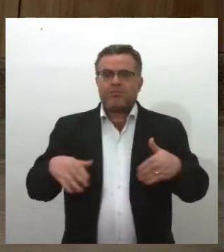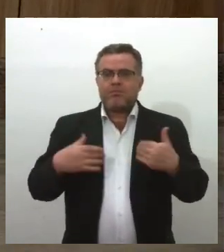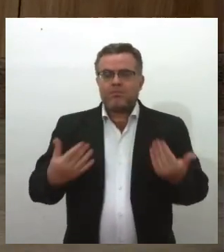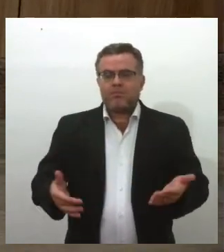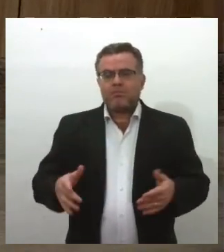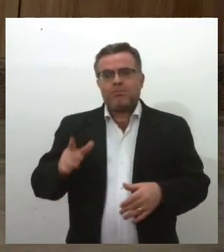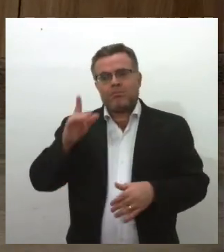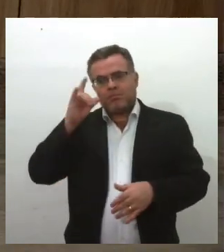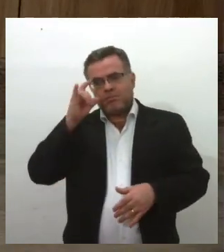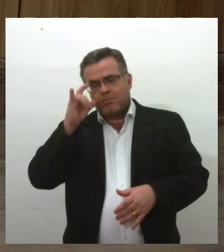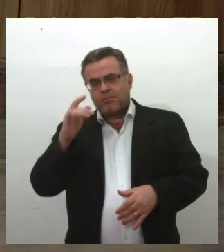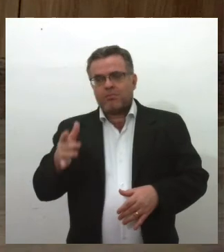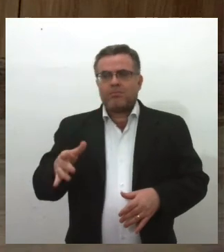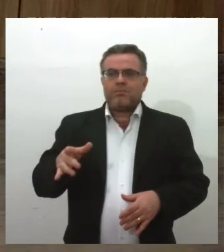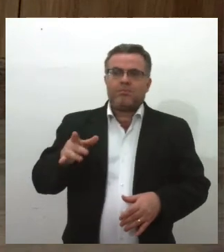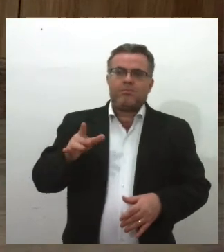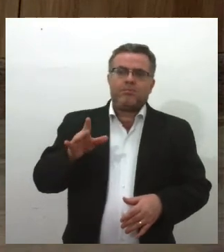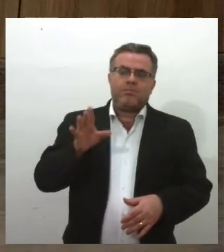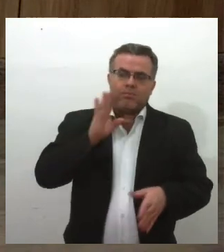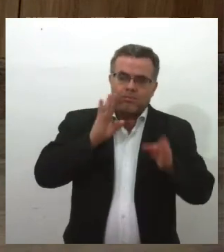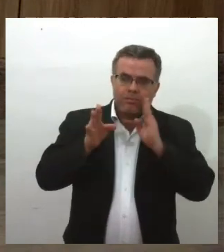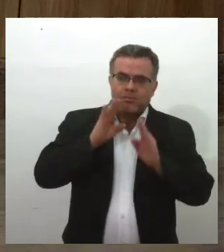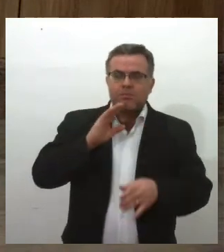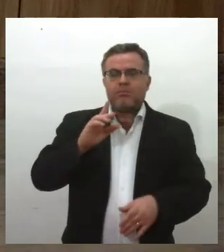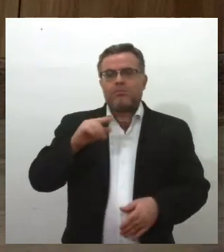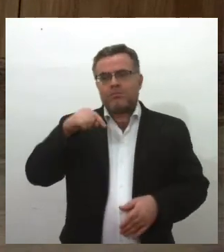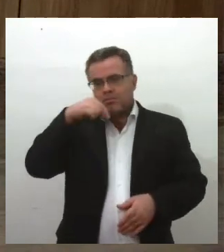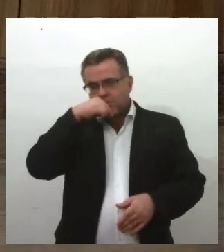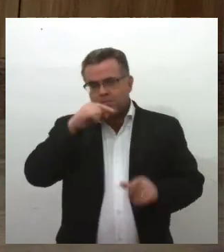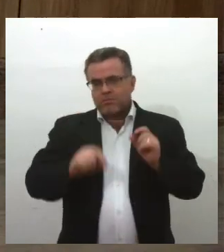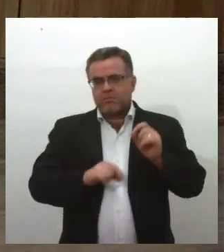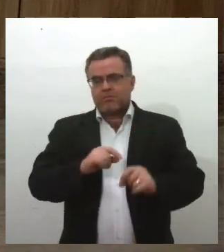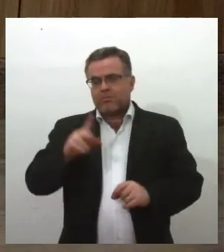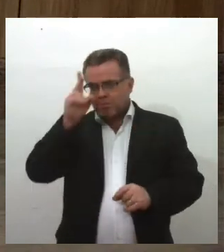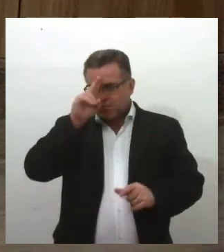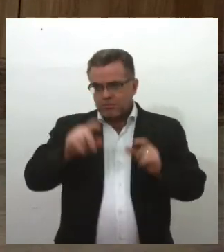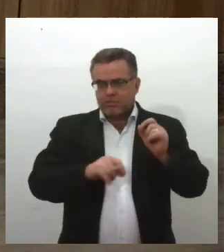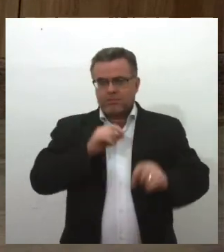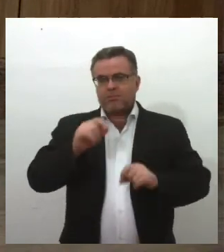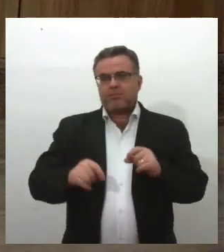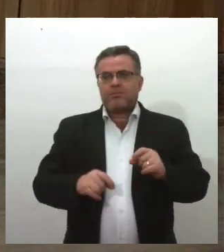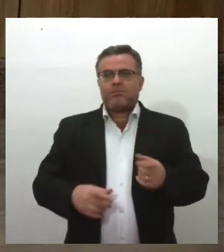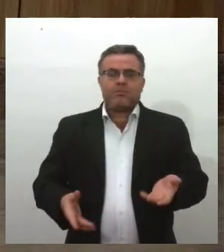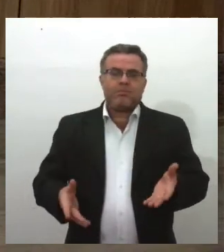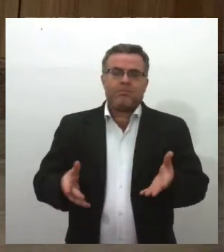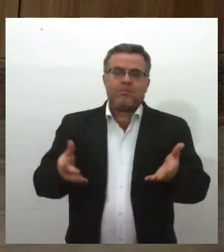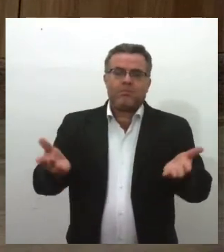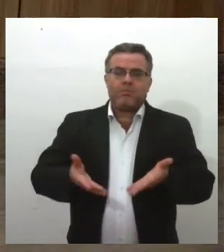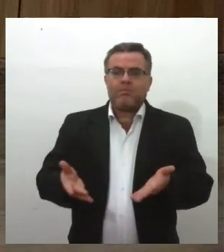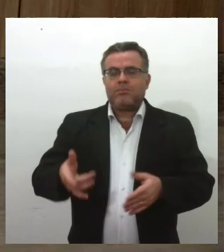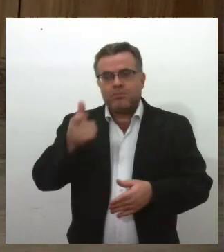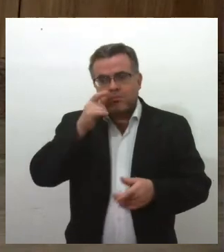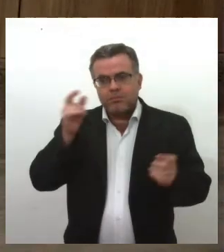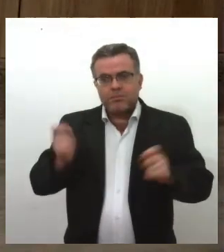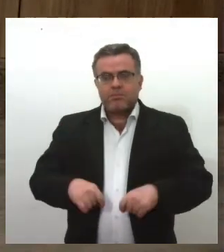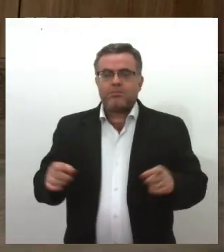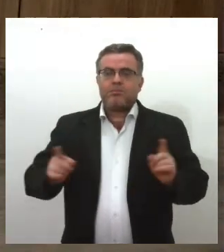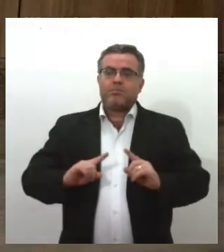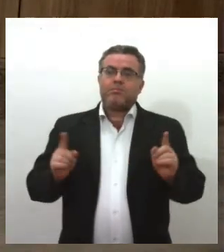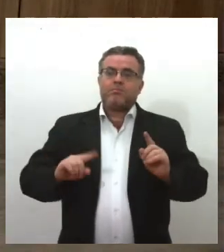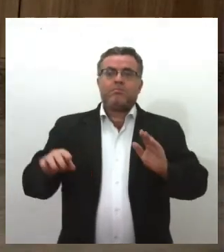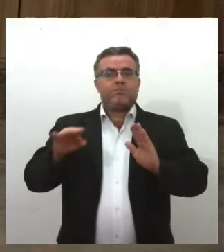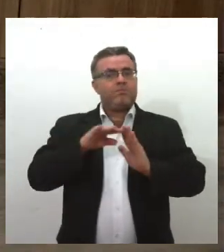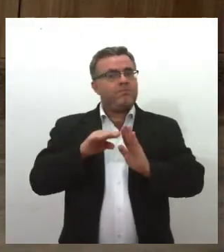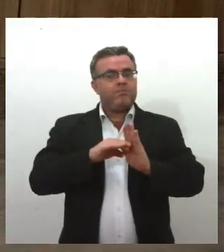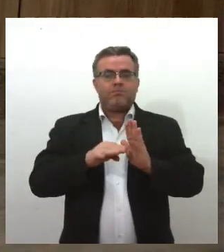Instagram, Facebook, YouTube. Lembrando até que, olha, não pode assistir agora ao vivo, Vai na programação do